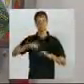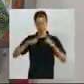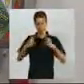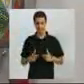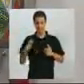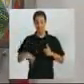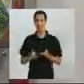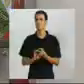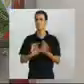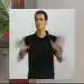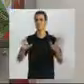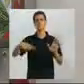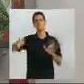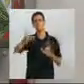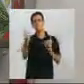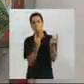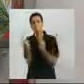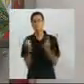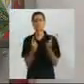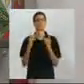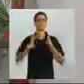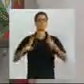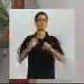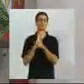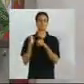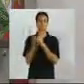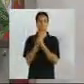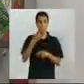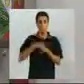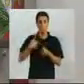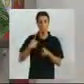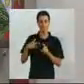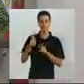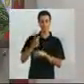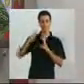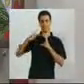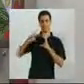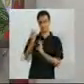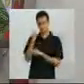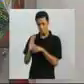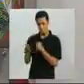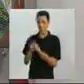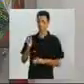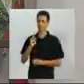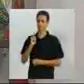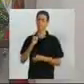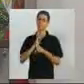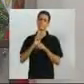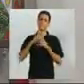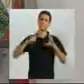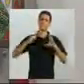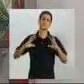comunidade de Blumenau em todos os bairros, porque o vereador é o vereador da cidade. Quero pedir apenas para fazer uma homenagem aqui,